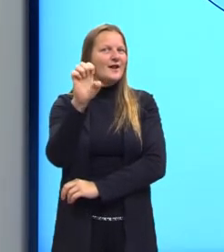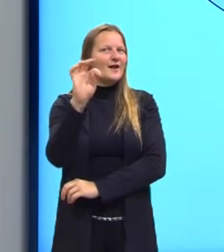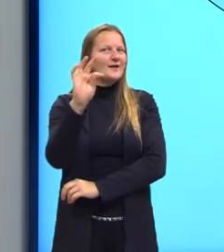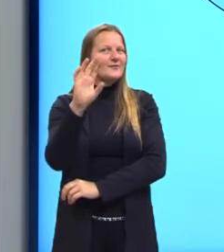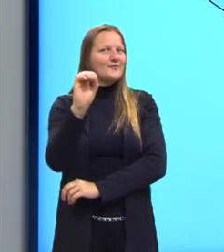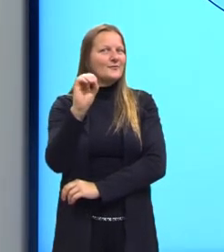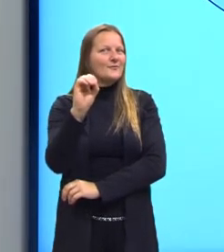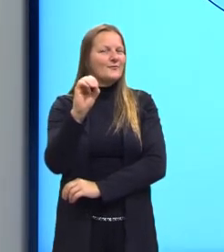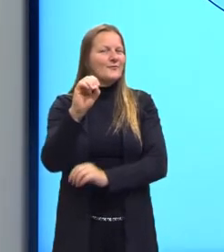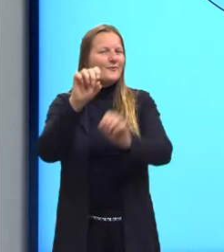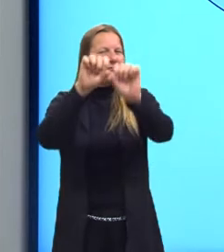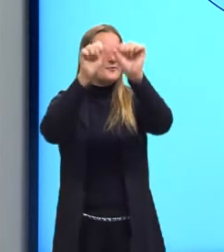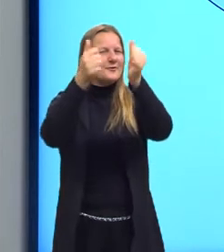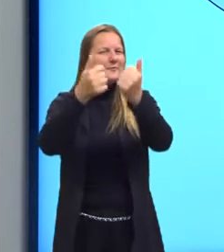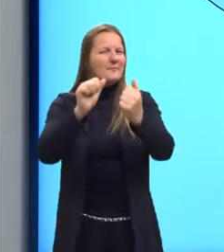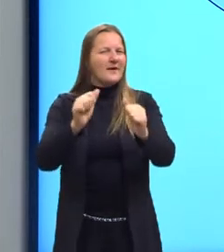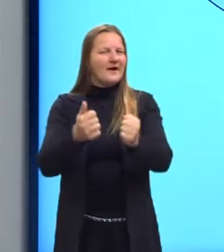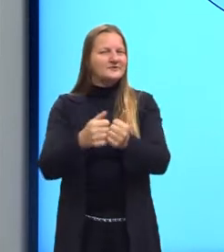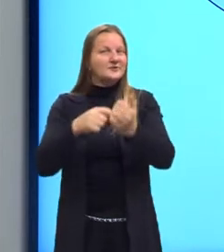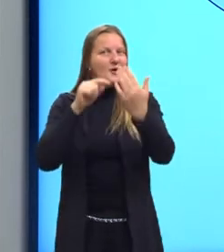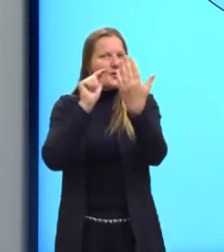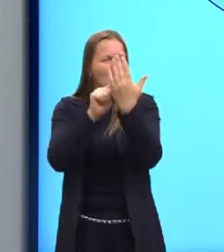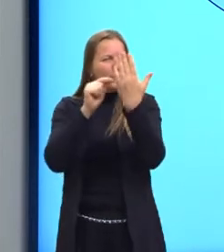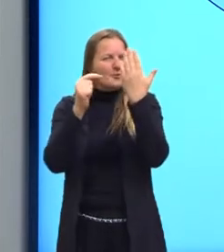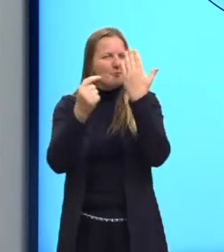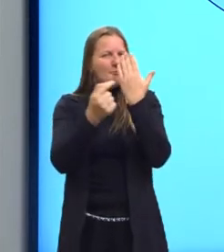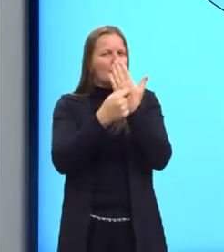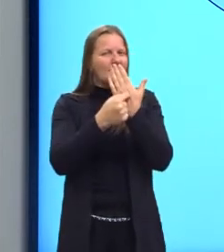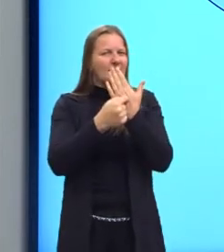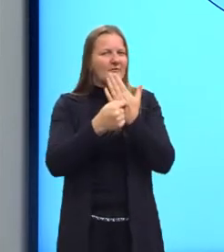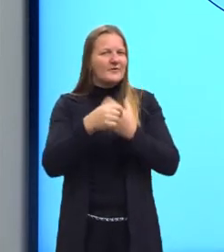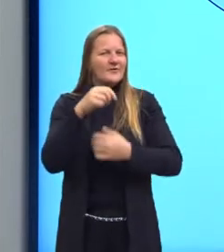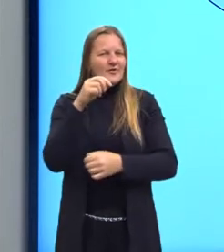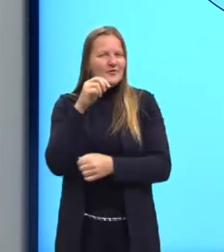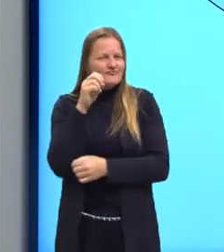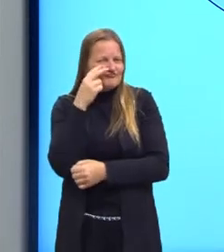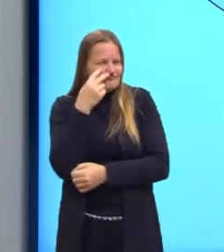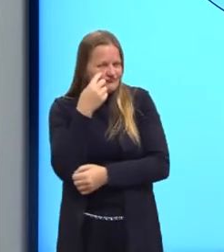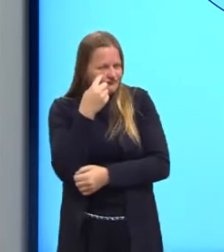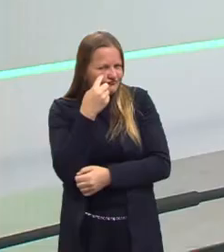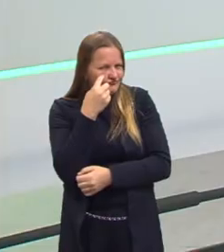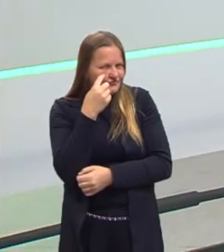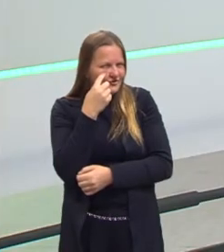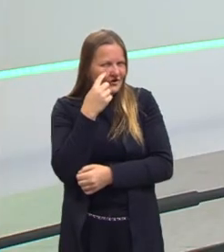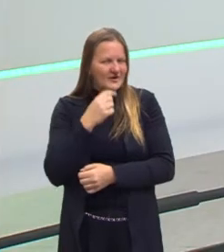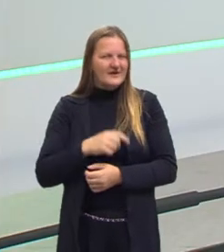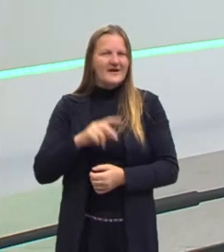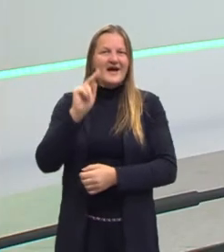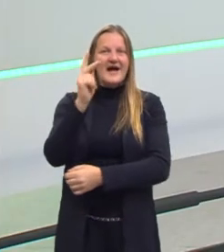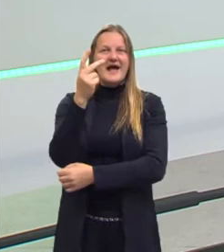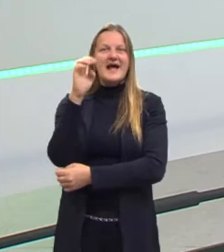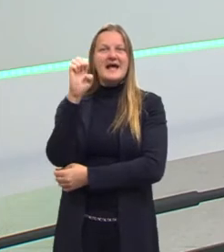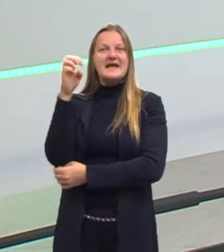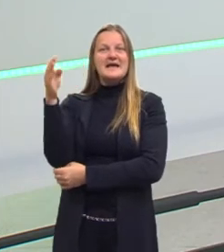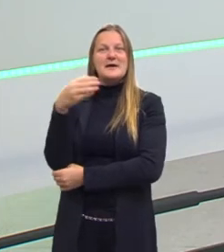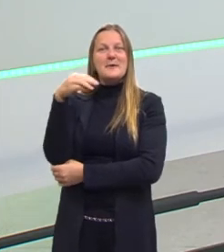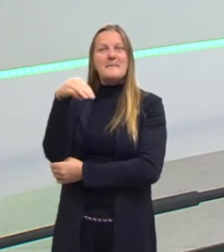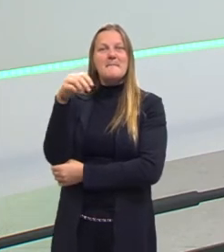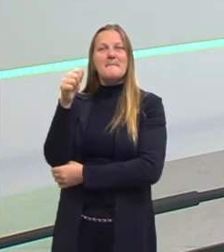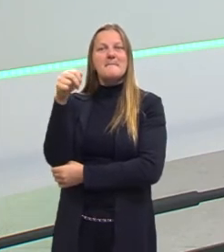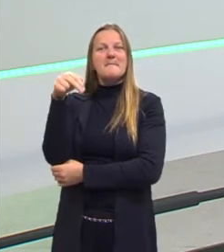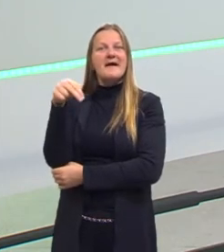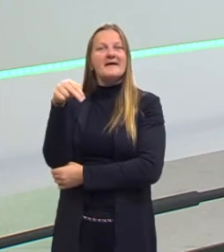é esse a imagem aqui que eu trouxe é do vilão do desenho do he-man lá de 1983